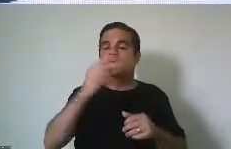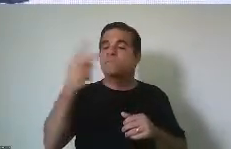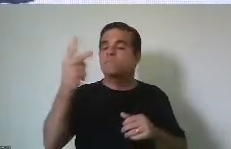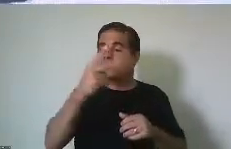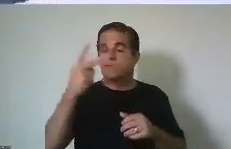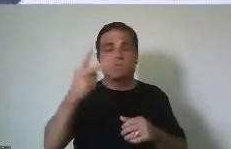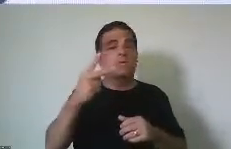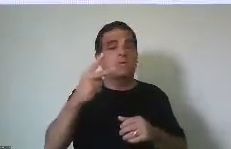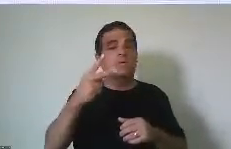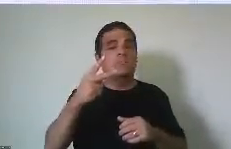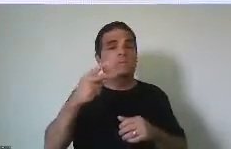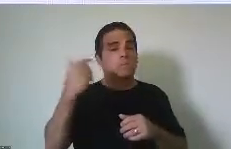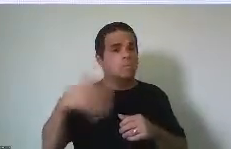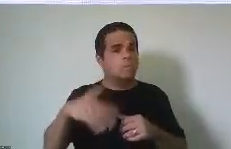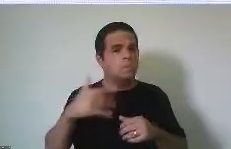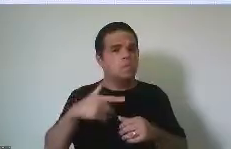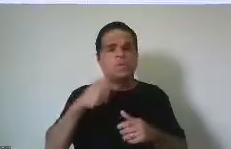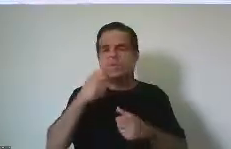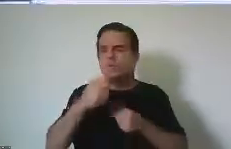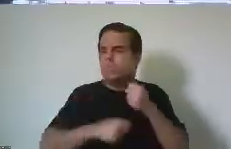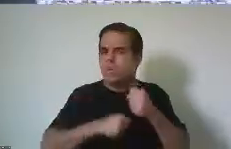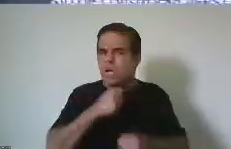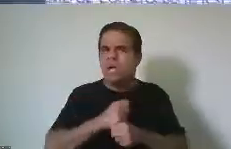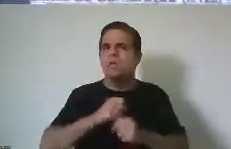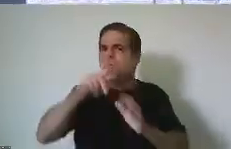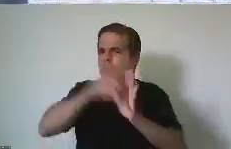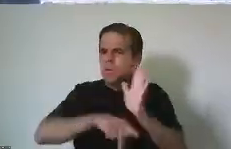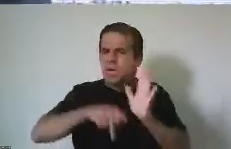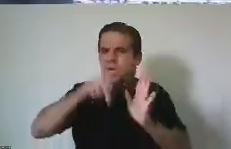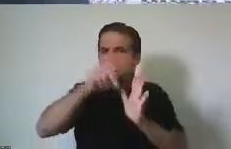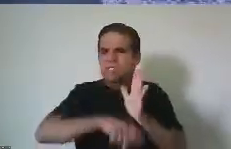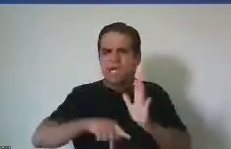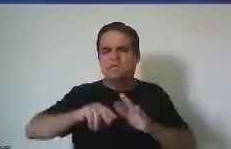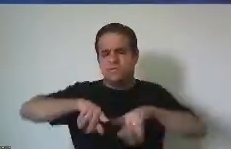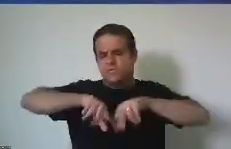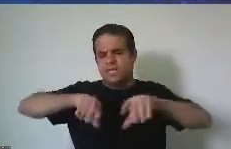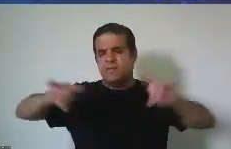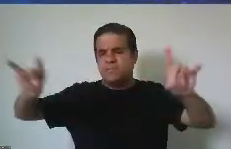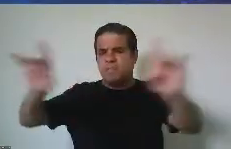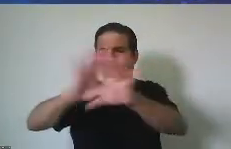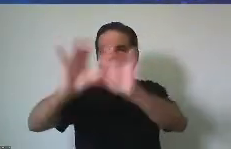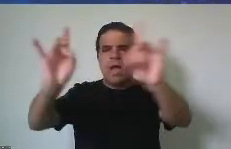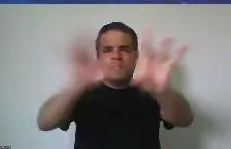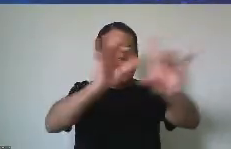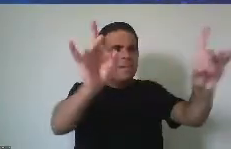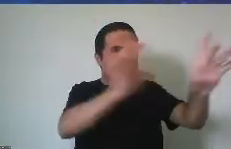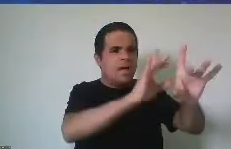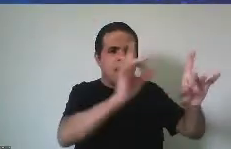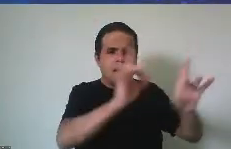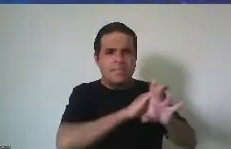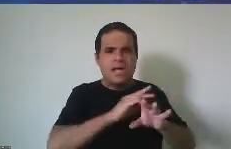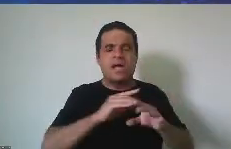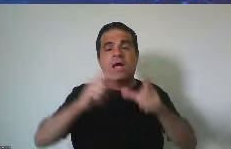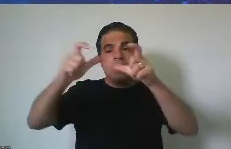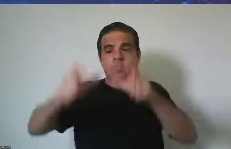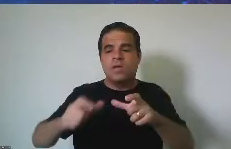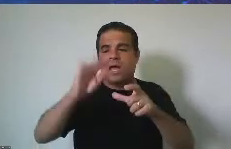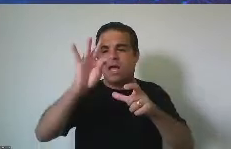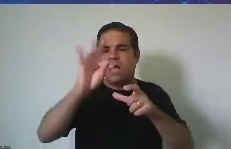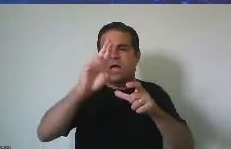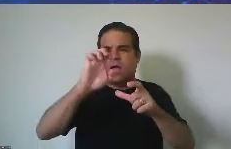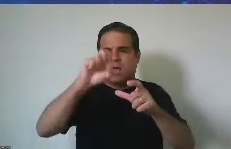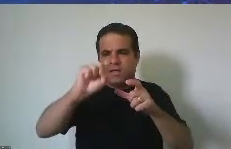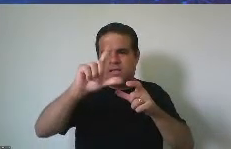de muitos muitos projetos já terminados temos Três Lagoas temos